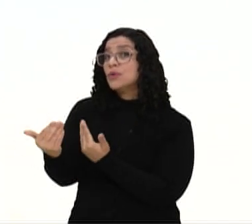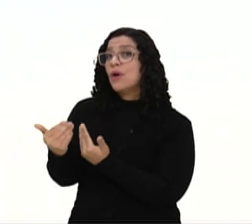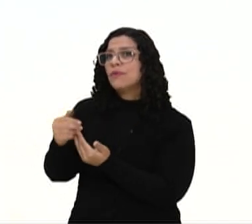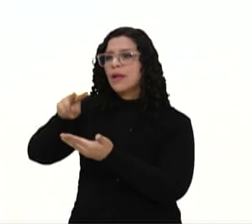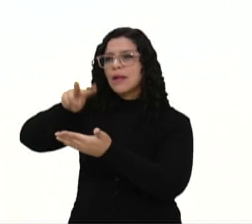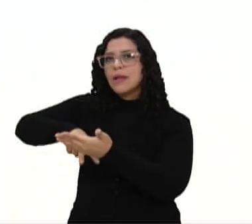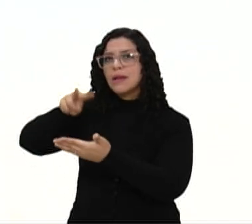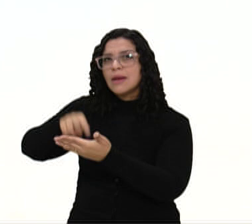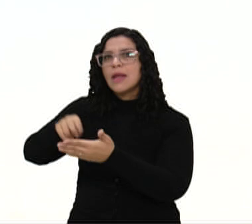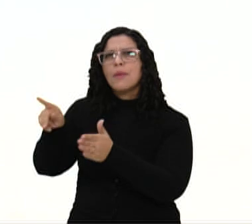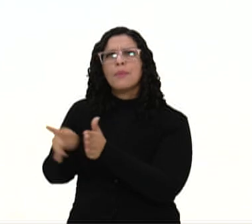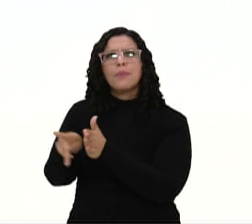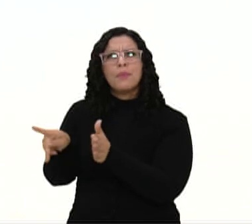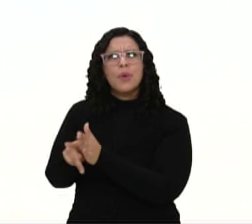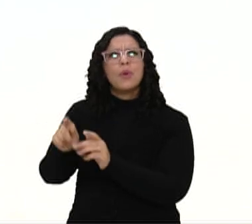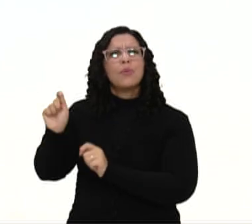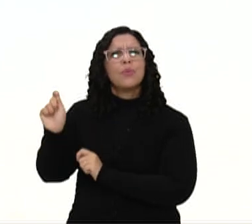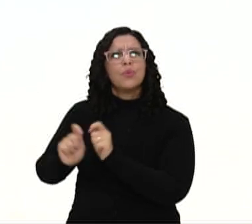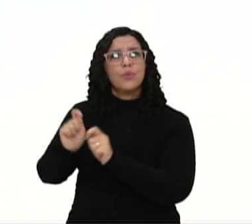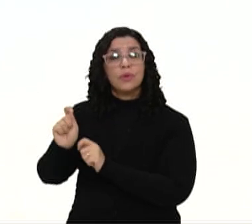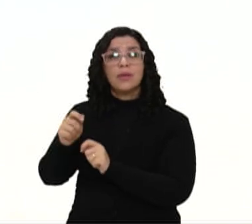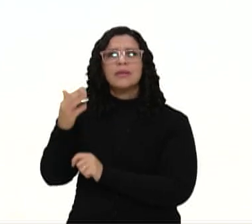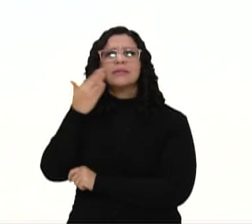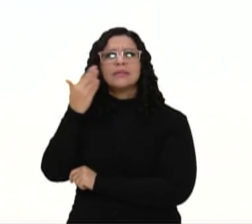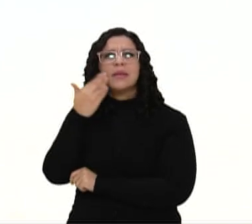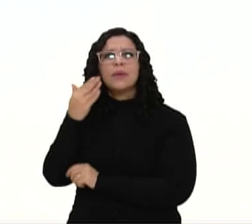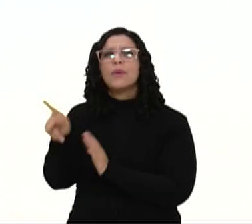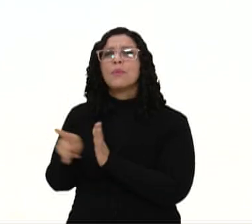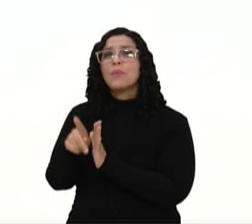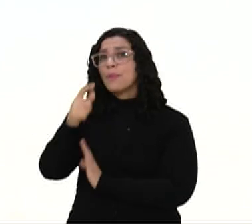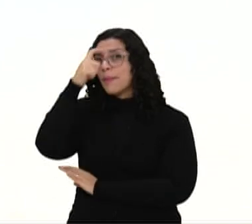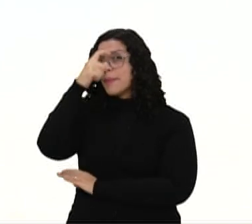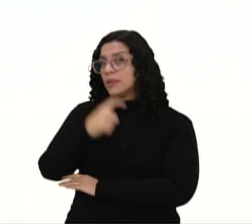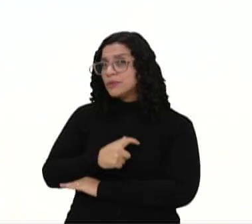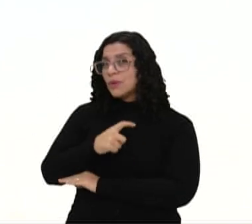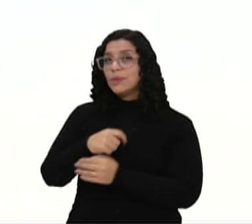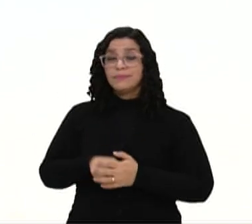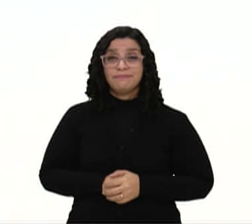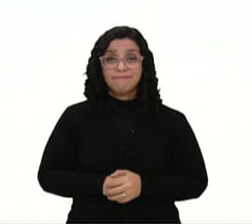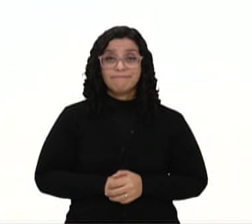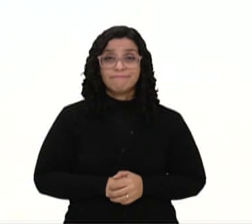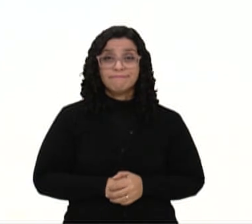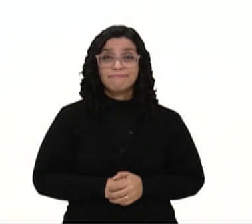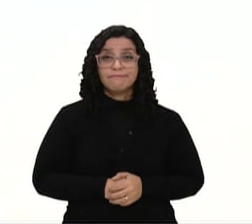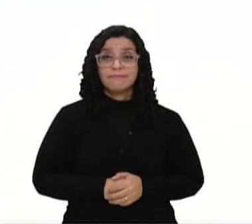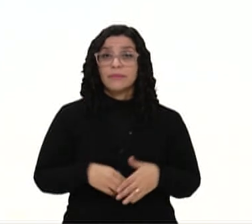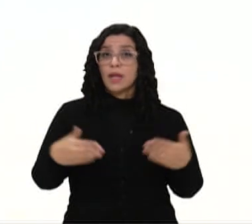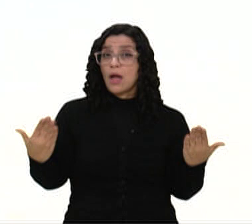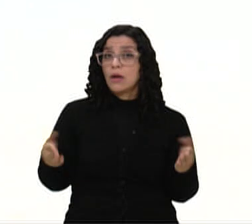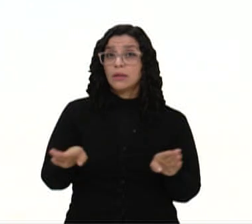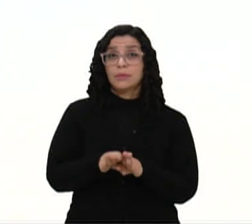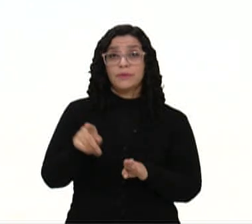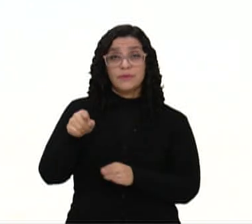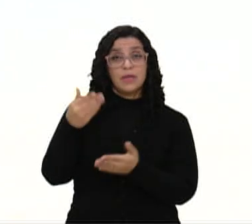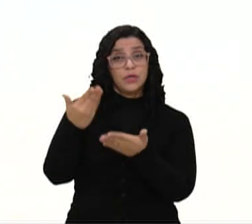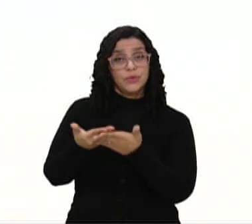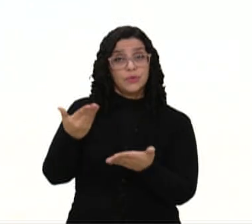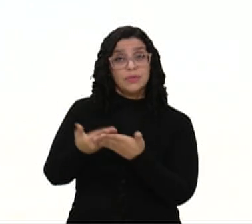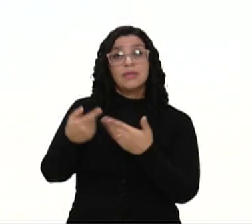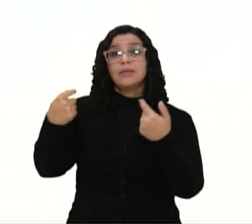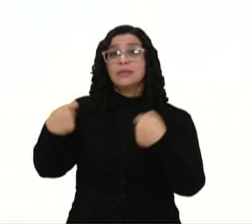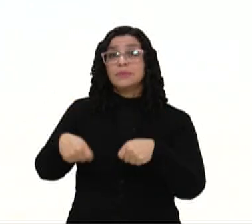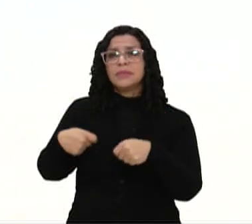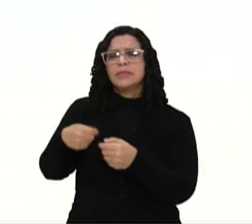é esperado que tenhas a capacidade de definir a tua personalidade. Enquanto estudante,